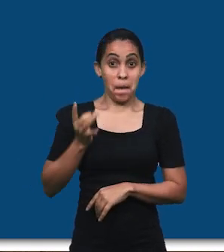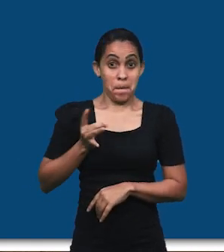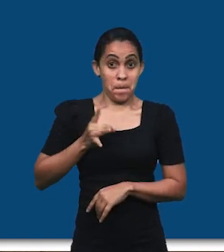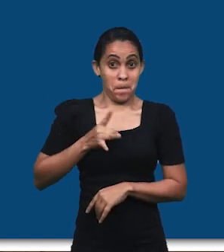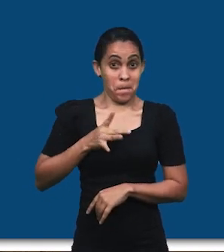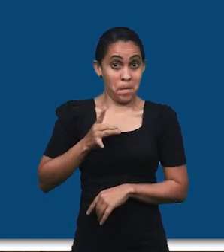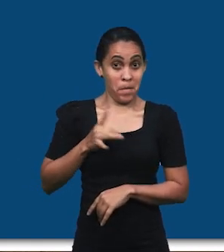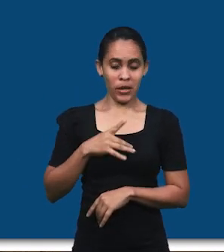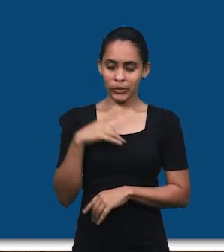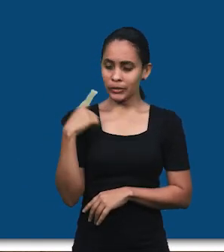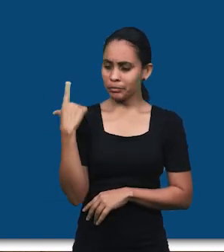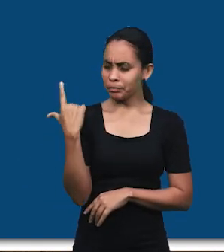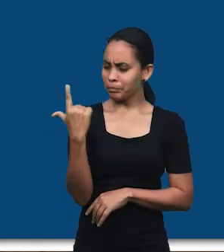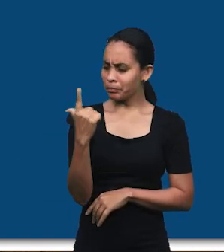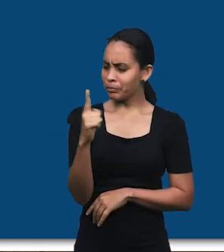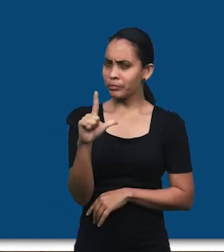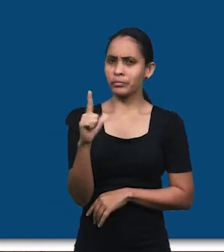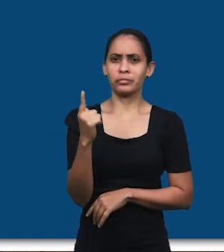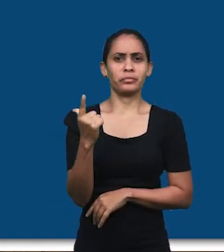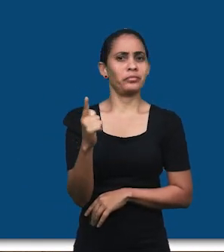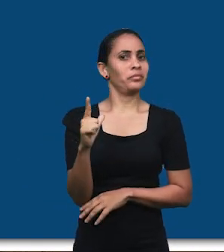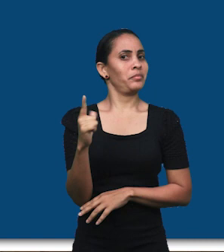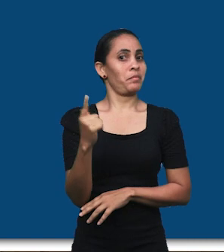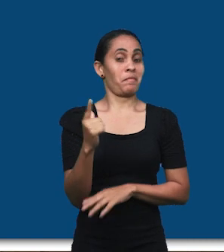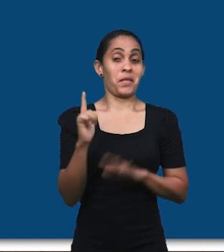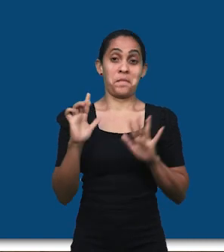vive, temor não